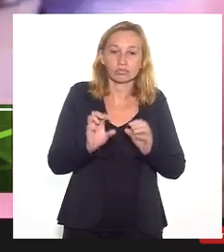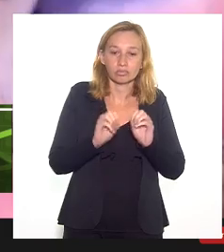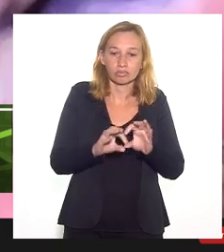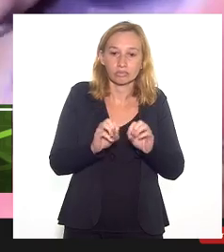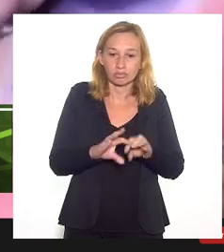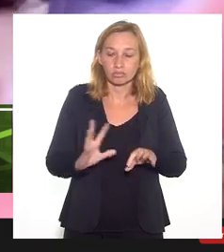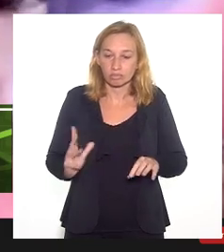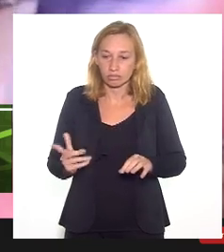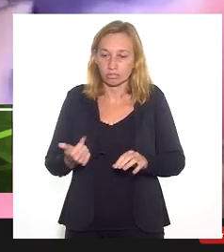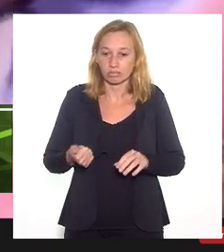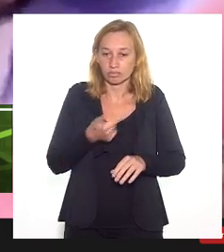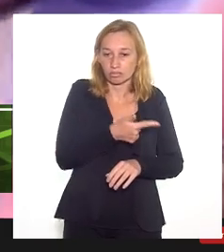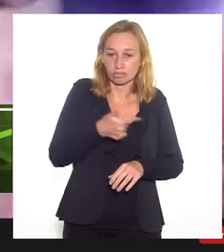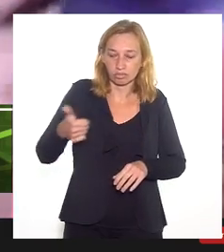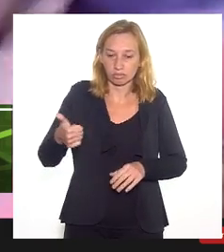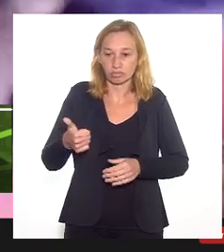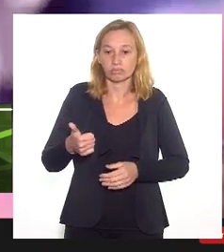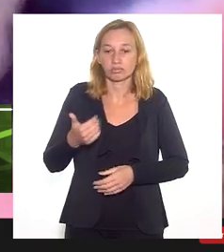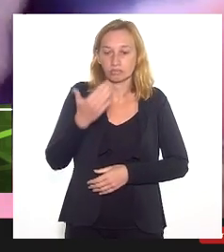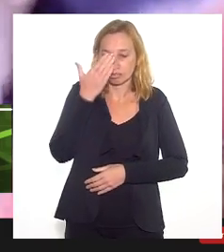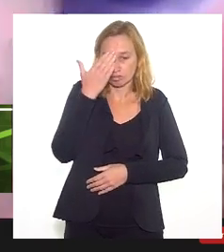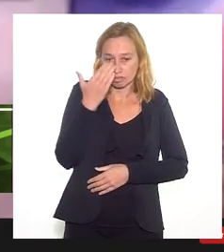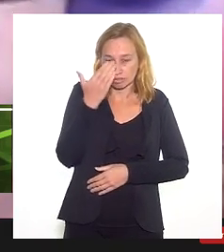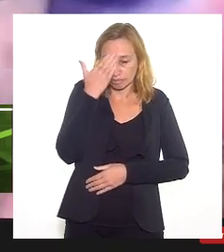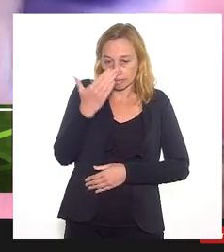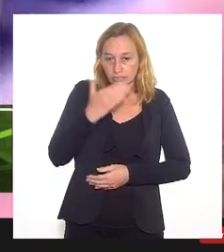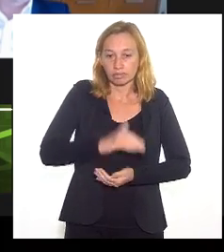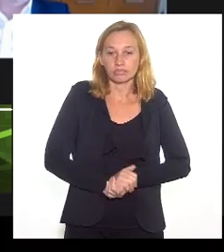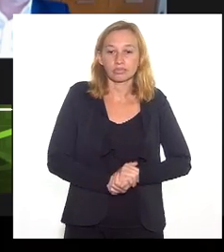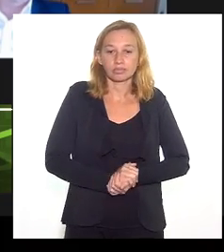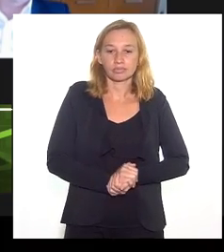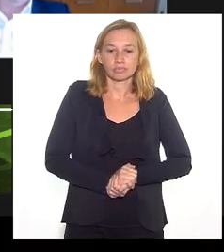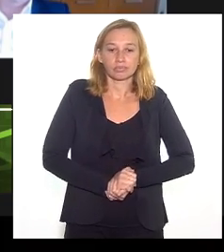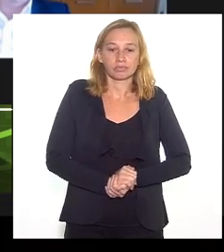a partir de 2022 é isso obrigada